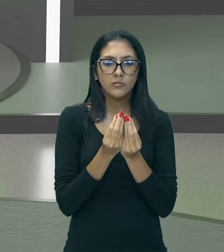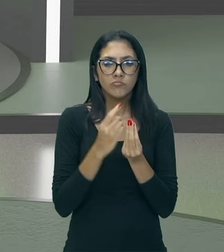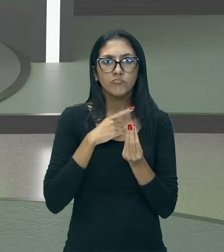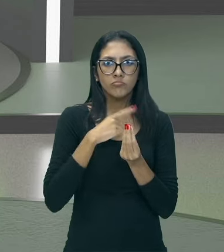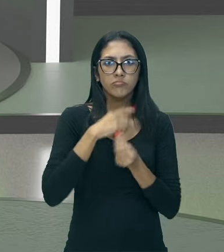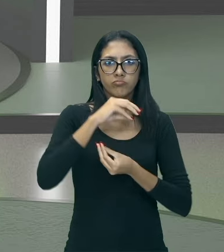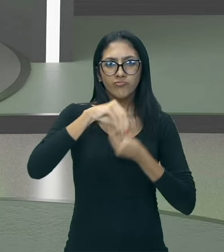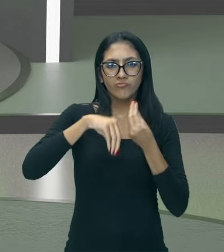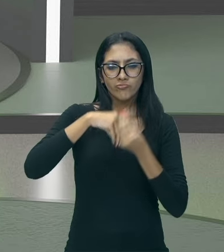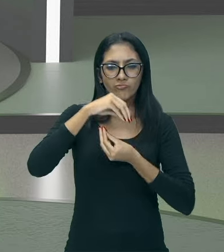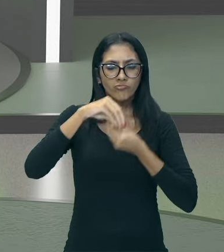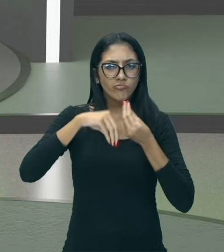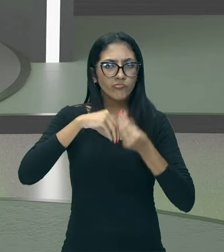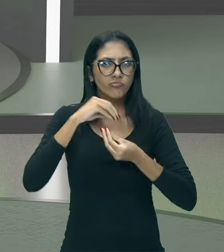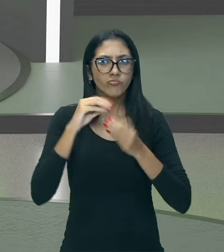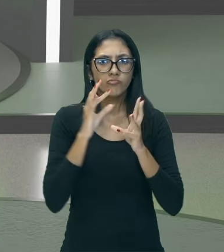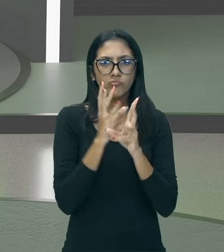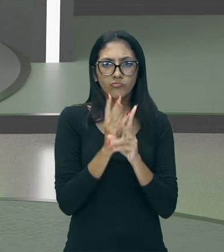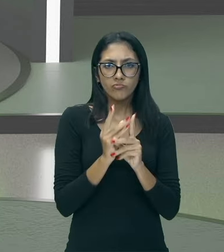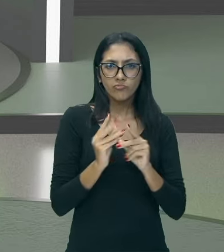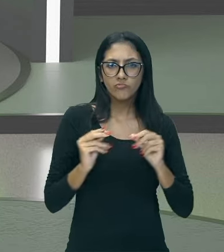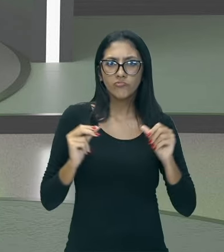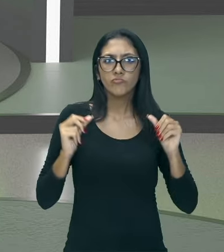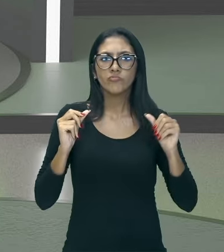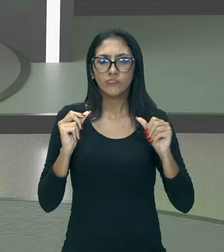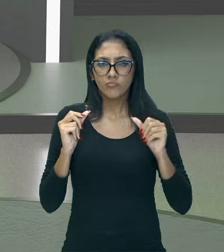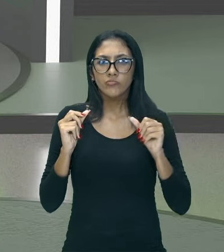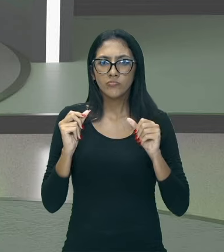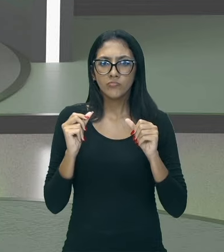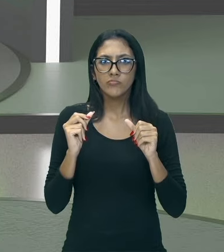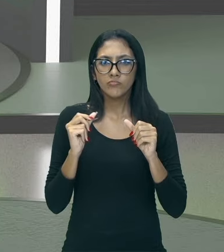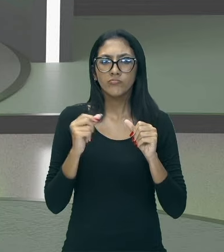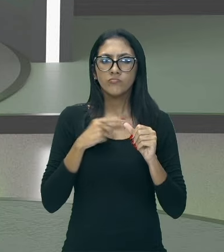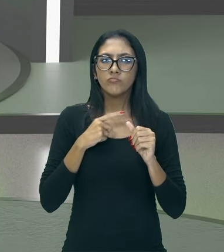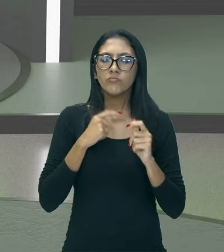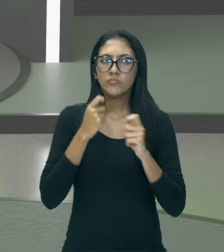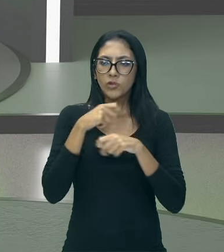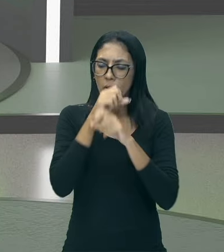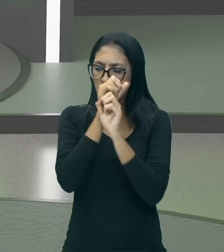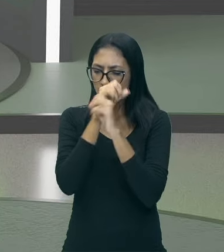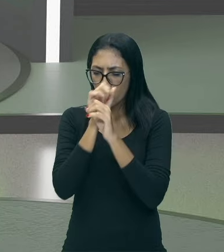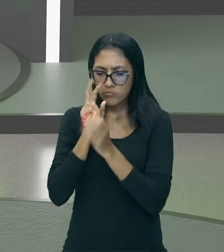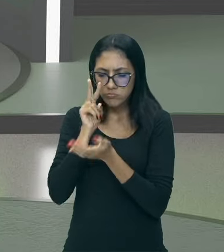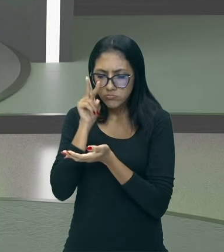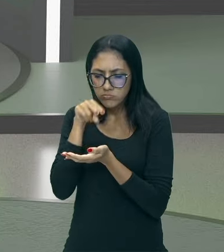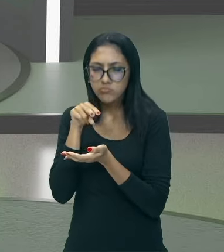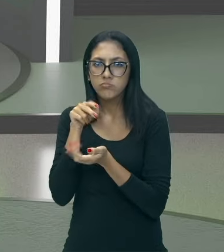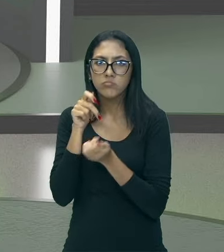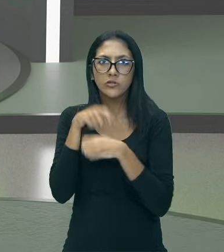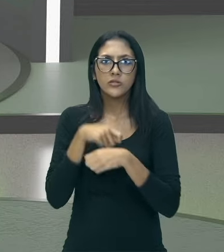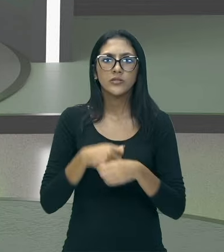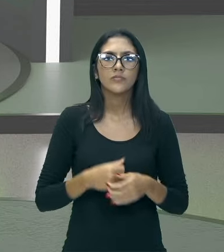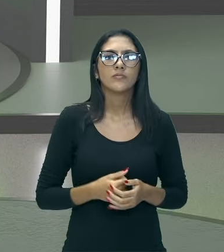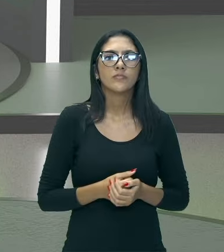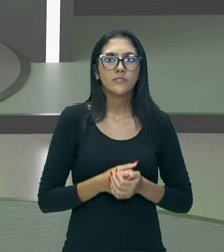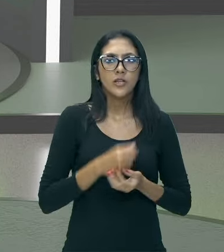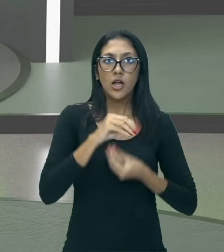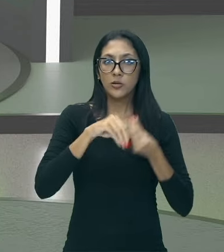e todas as partículas podem ser vistas ao microscópio. Uma suspensão é o quê? Uma